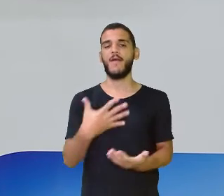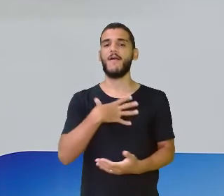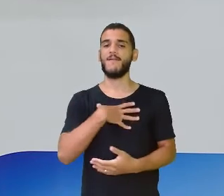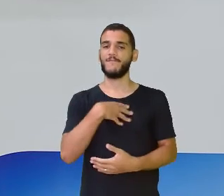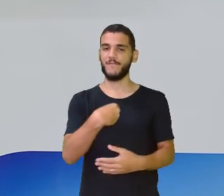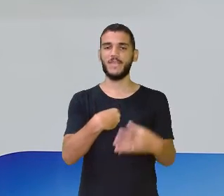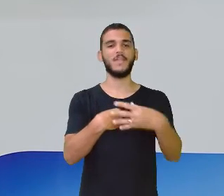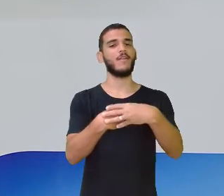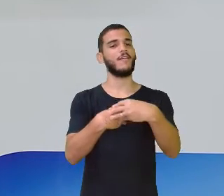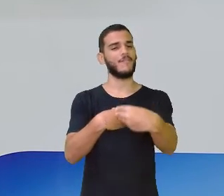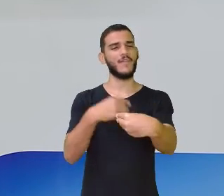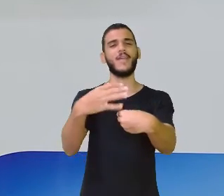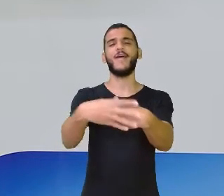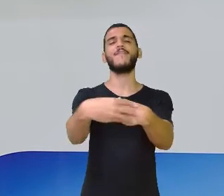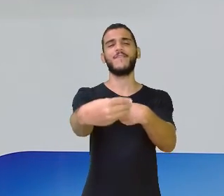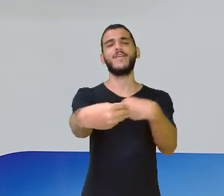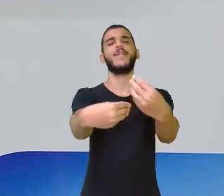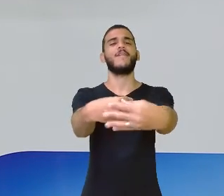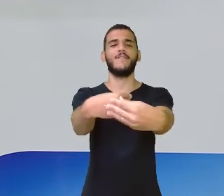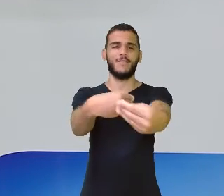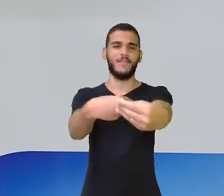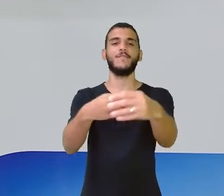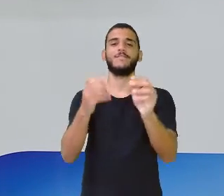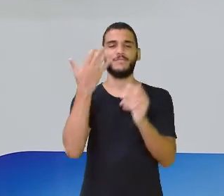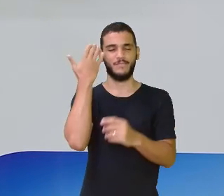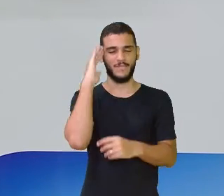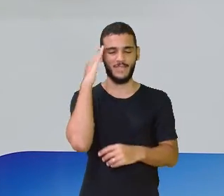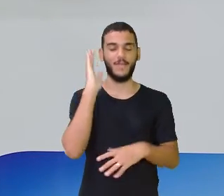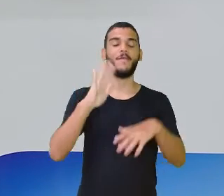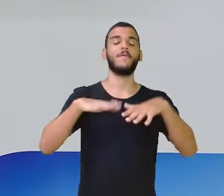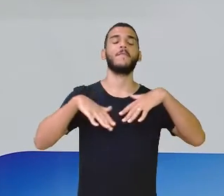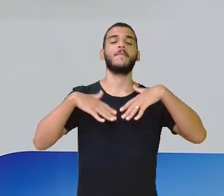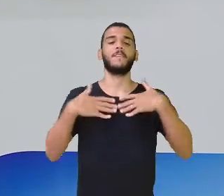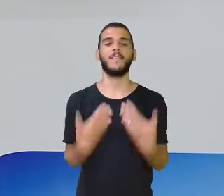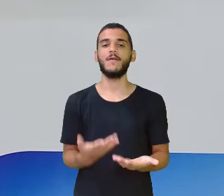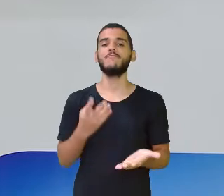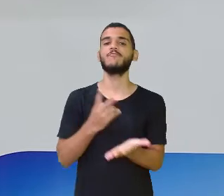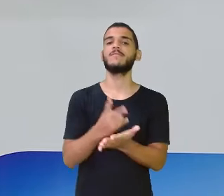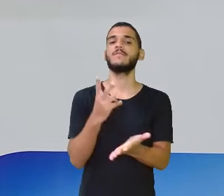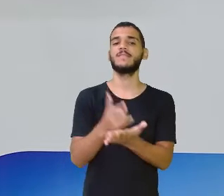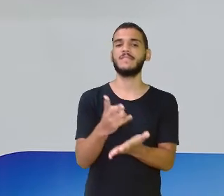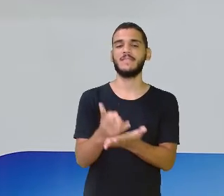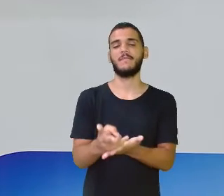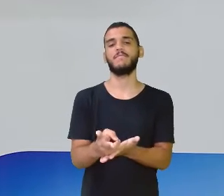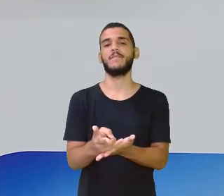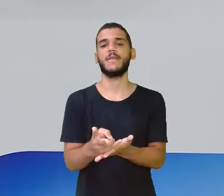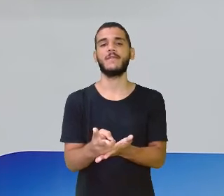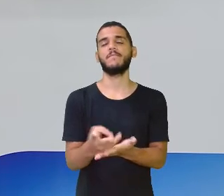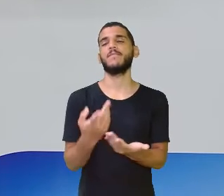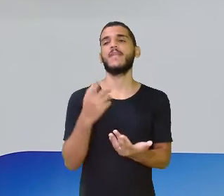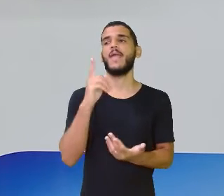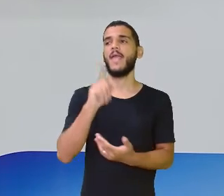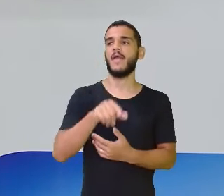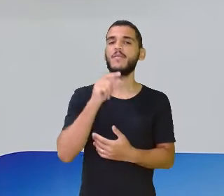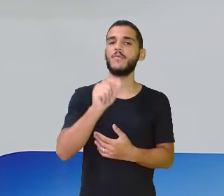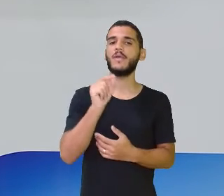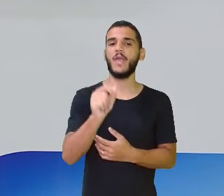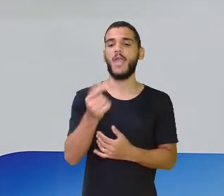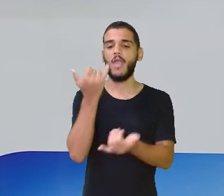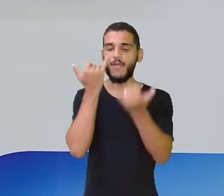filho, vai passar também. Então, vai passando de uma geração para outra. E, claro, com esse passar